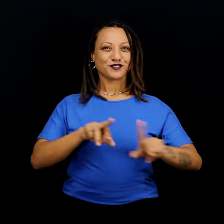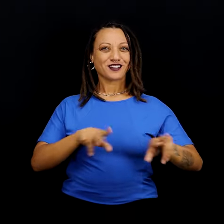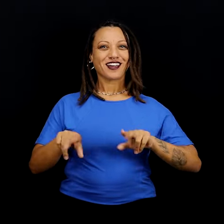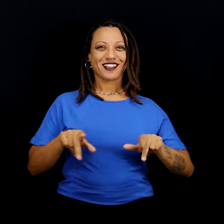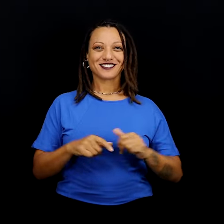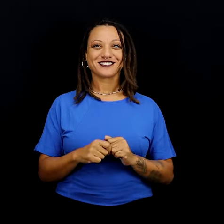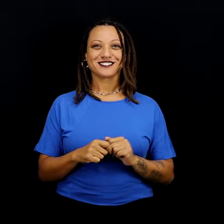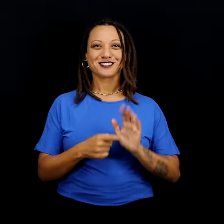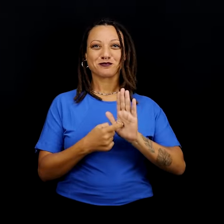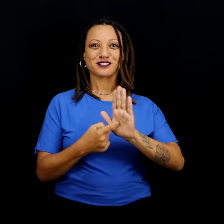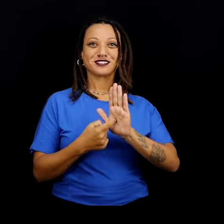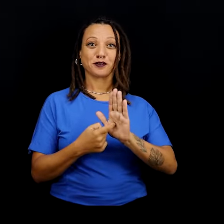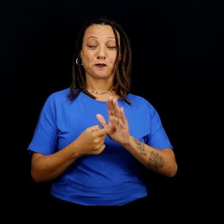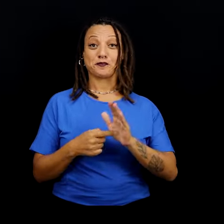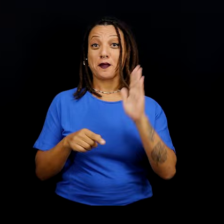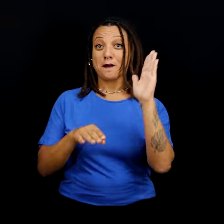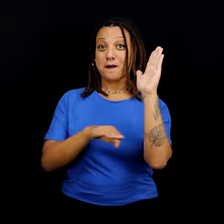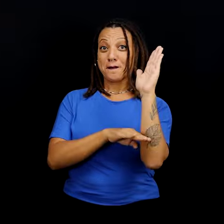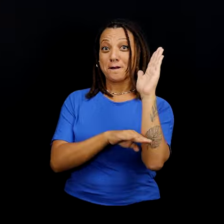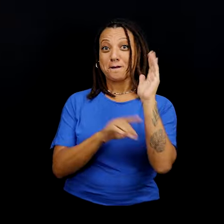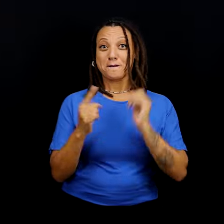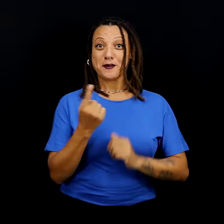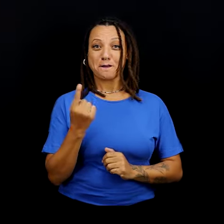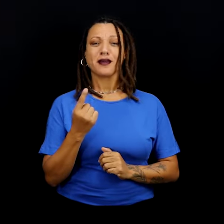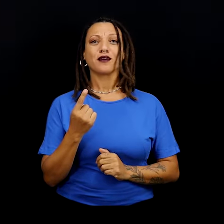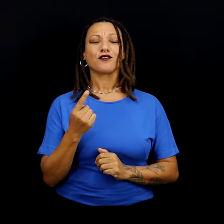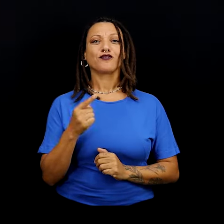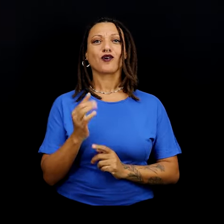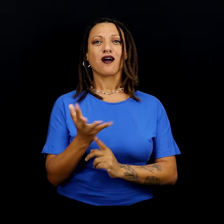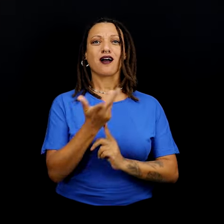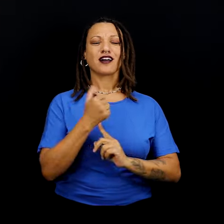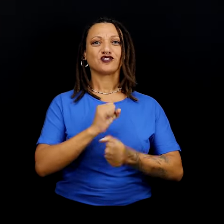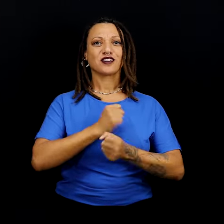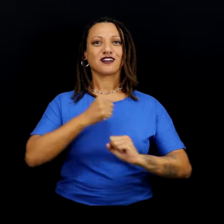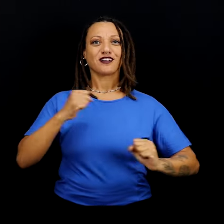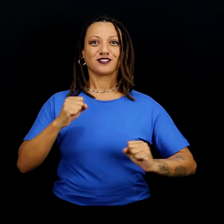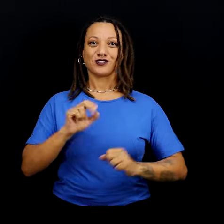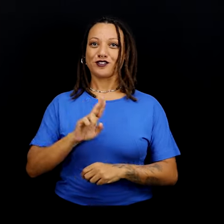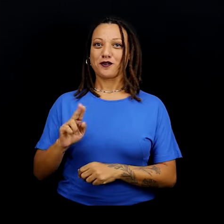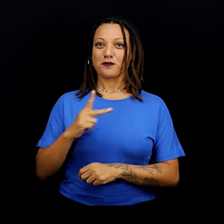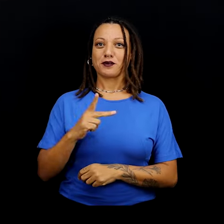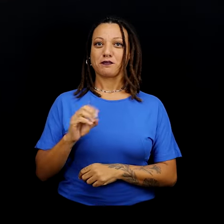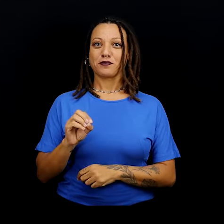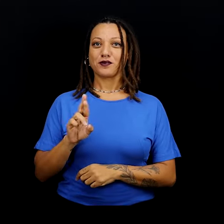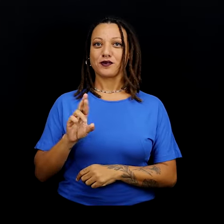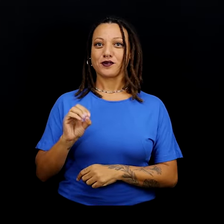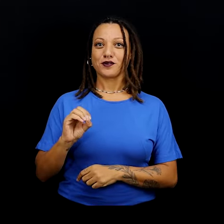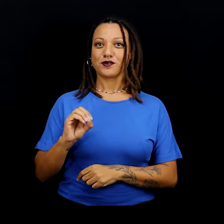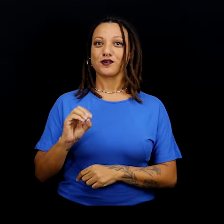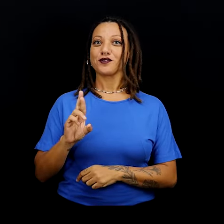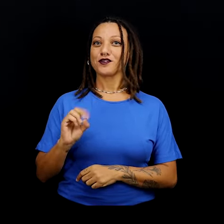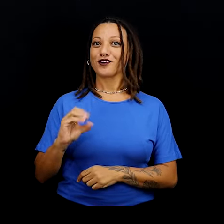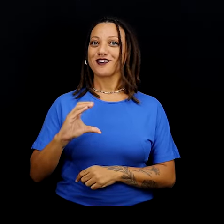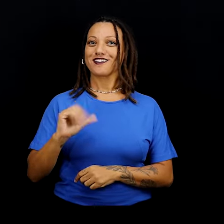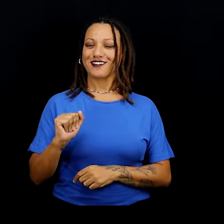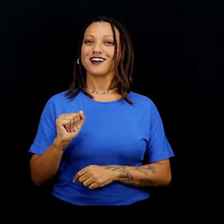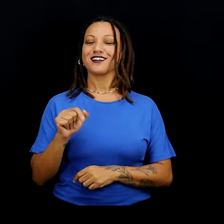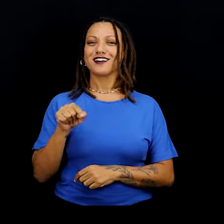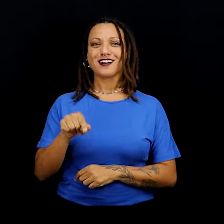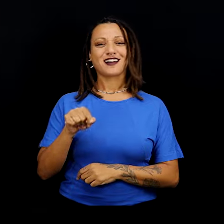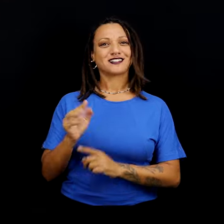andar, ficaram as obras que são grandes, principalmente a obra chamada Pororoca, que é uma obra que